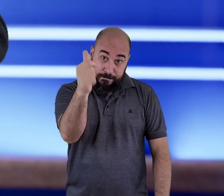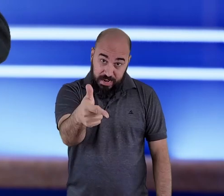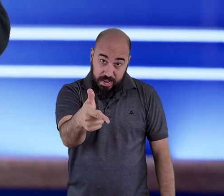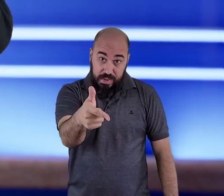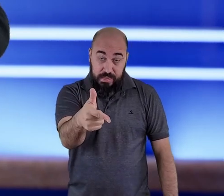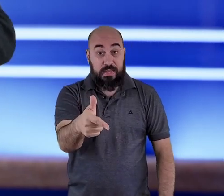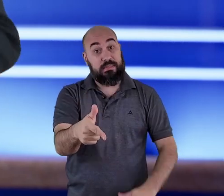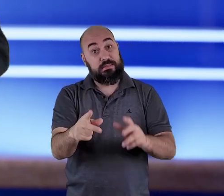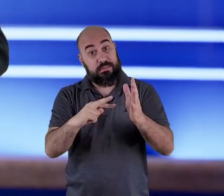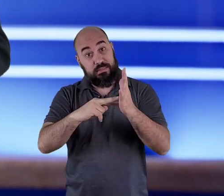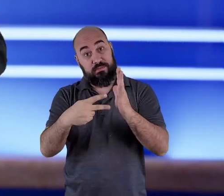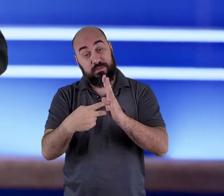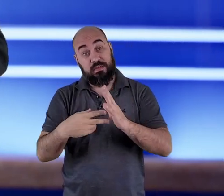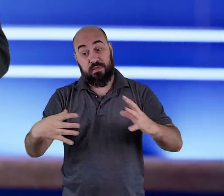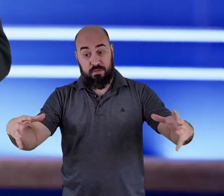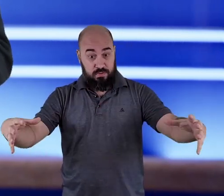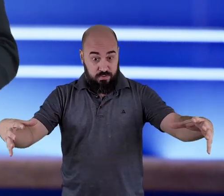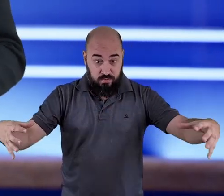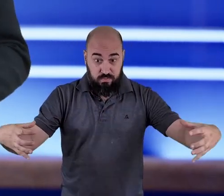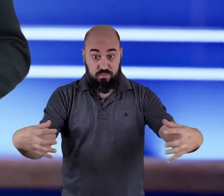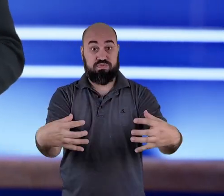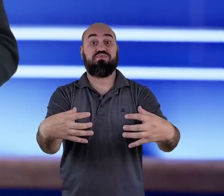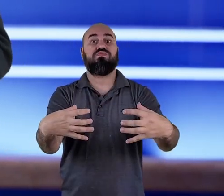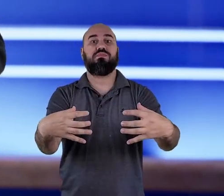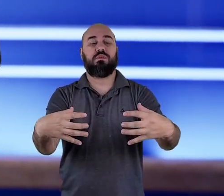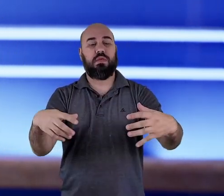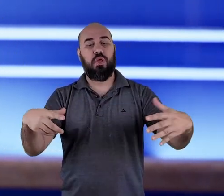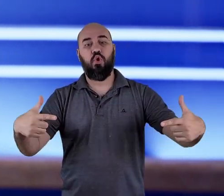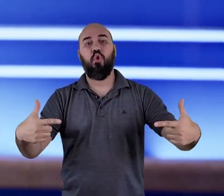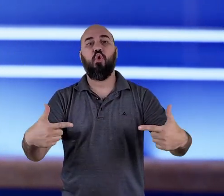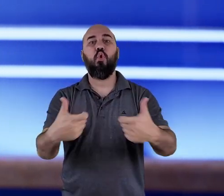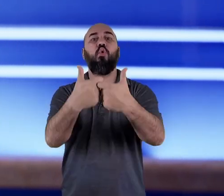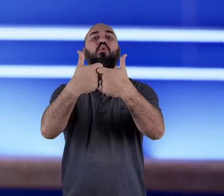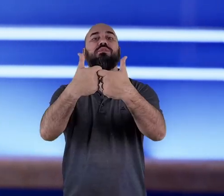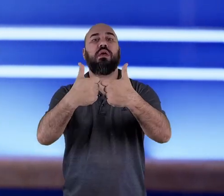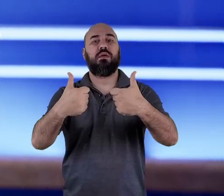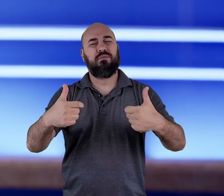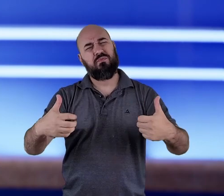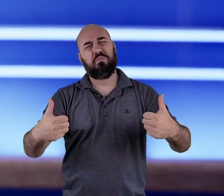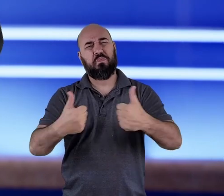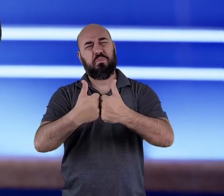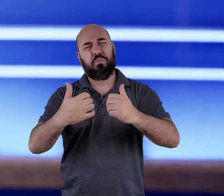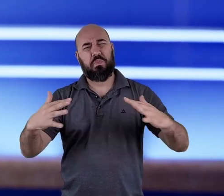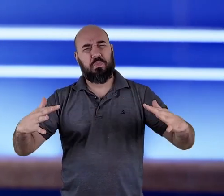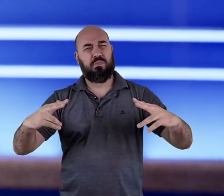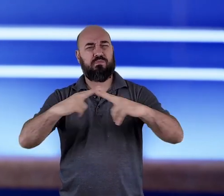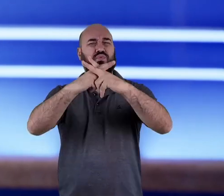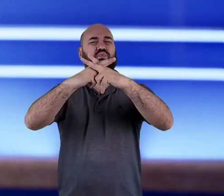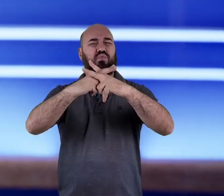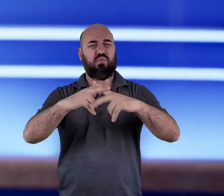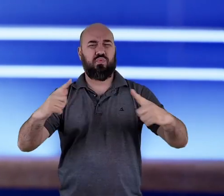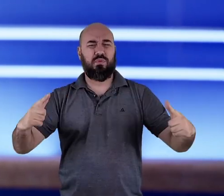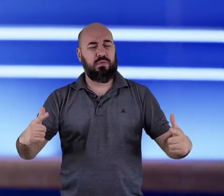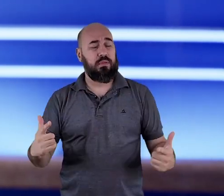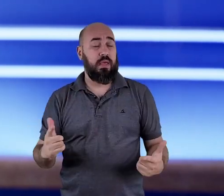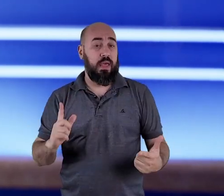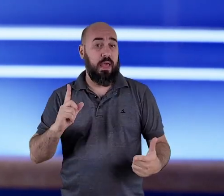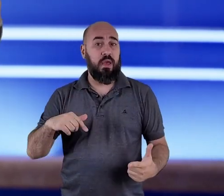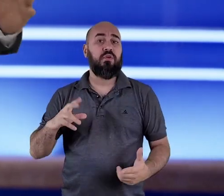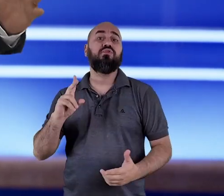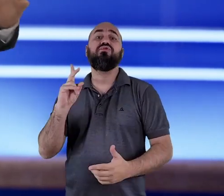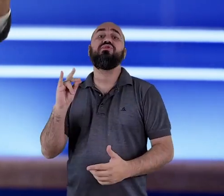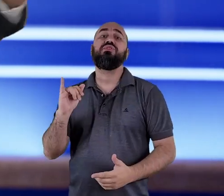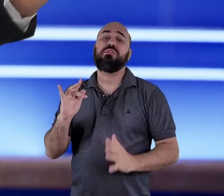a batalha do Armagedon. Essa luta prefigura o grande dia de Cristo, quando ele